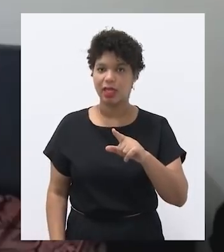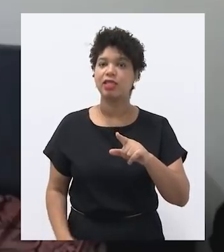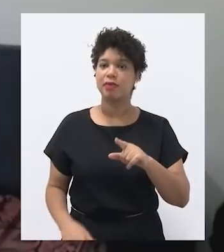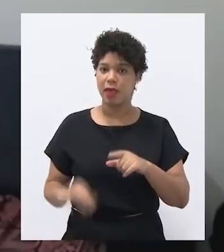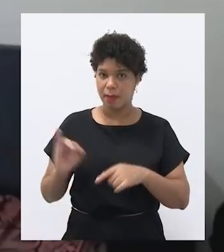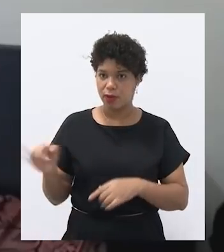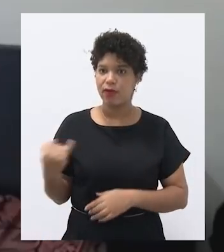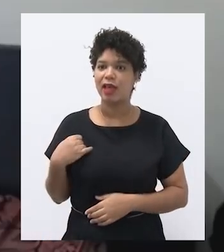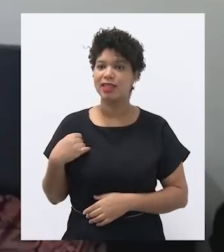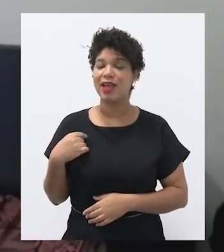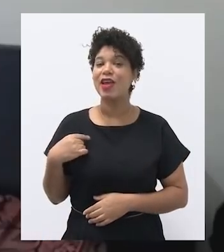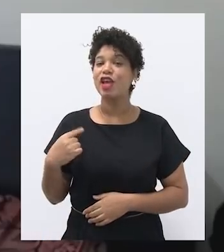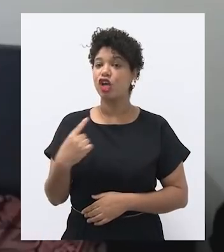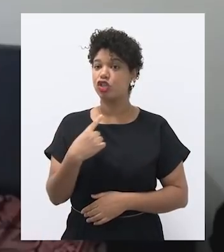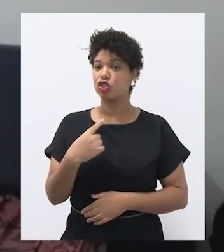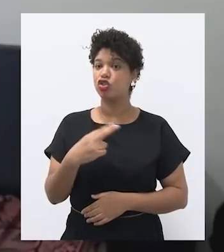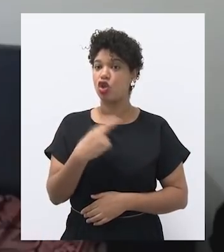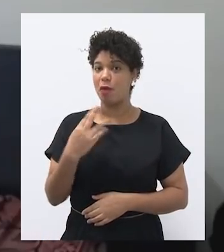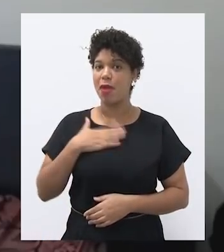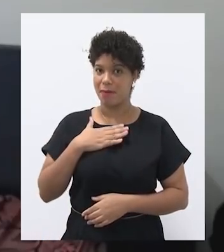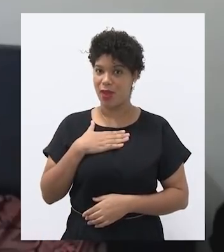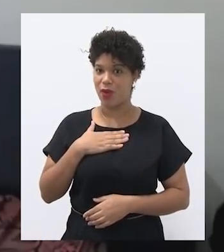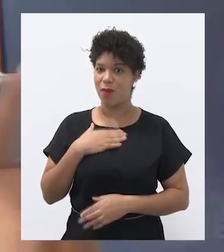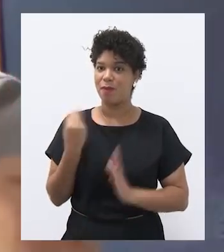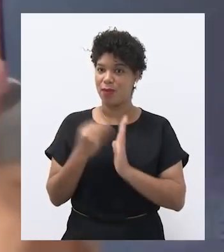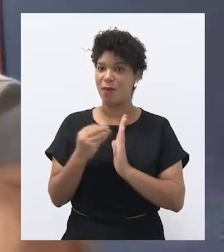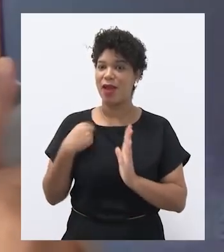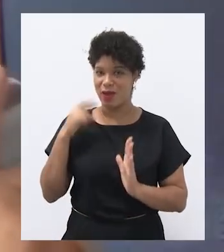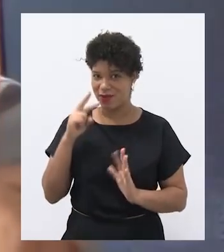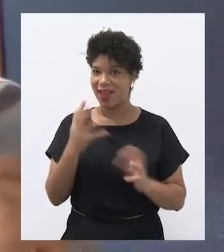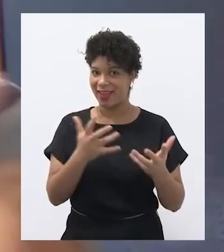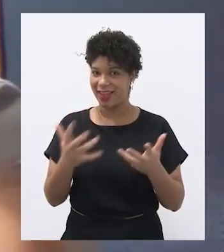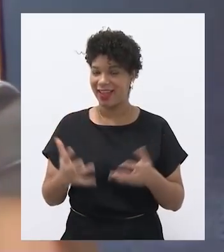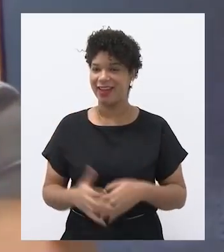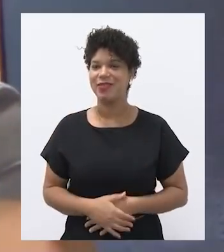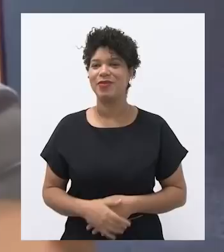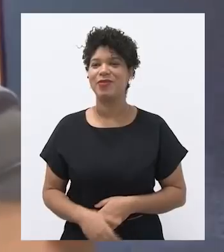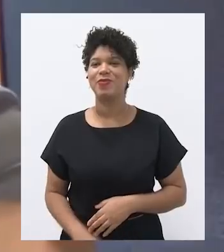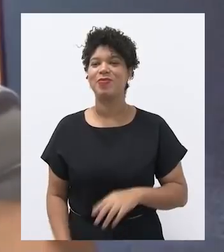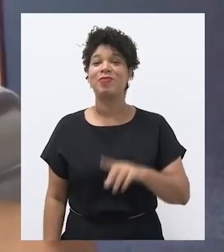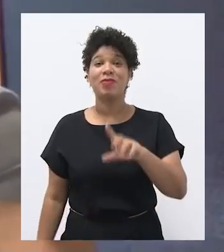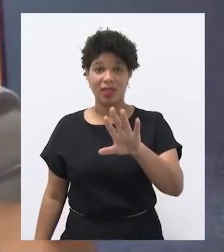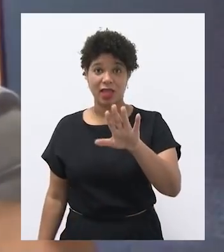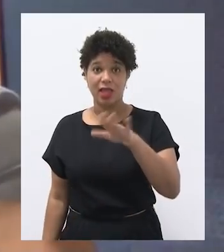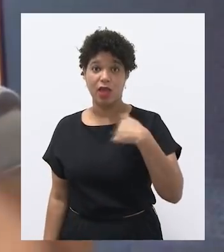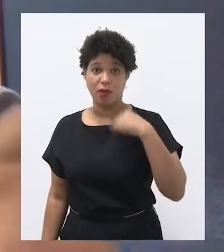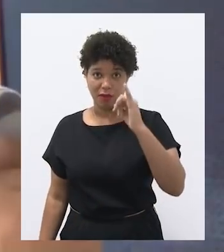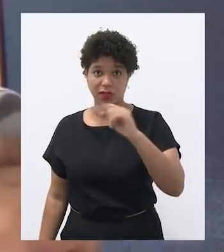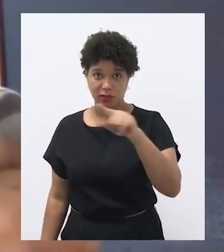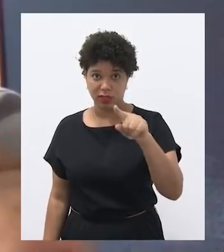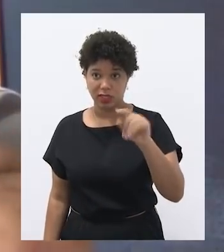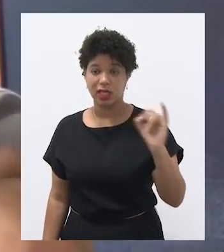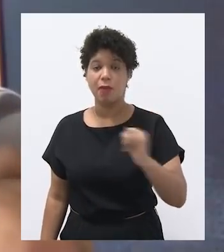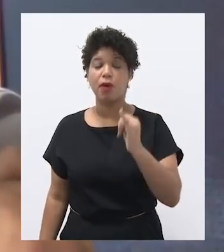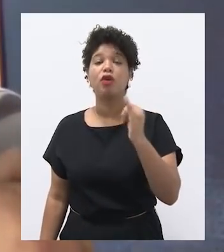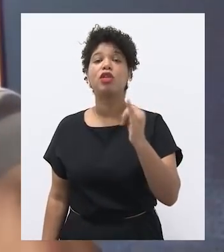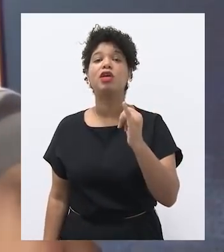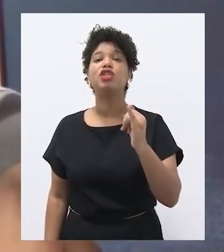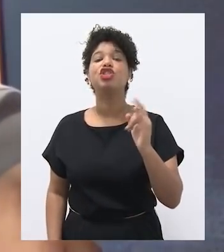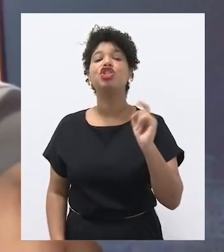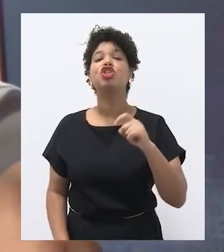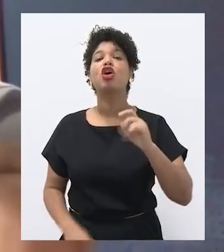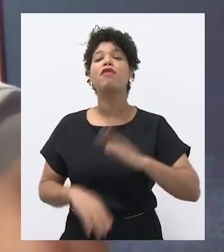marca, por favor, hein? Eu quero ver. Mas eu vou dizer por que é importante fazer o TikTok. Só vou te interromper